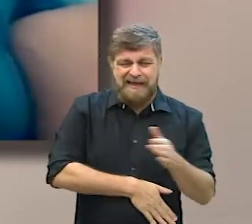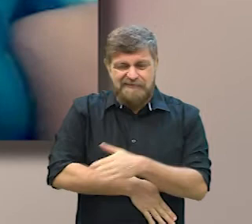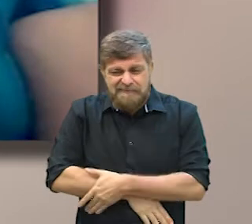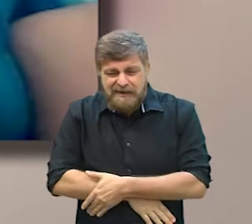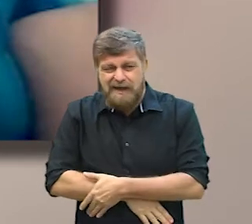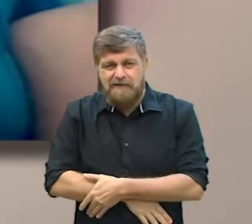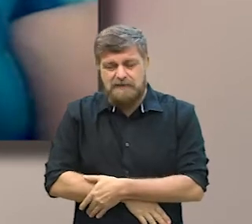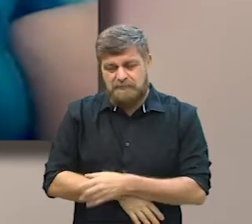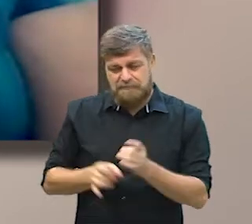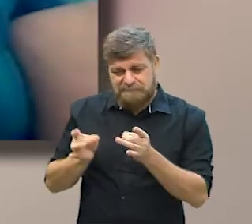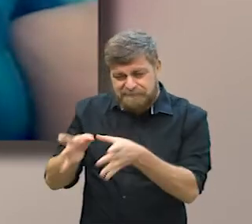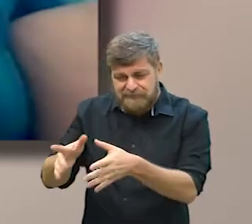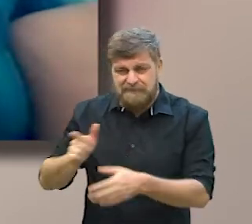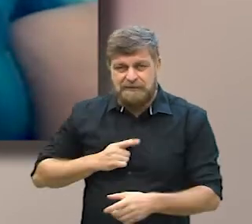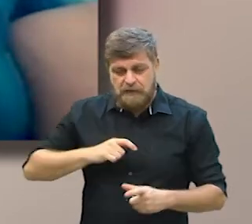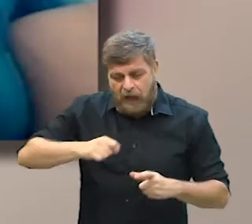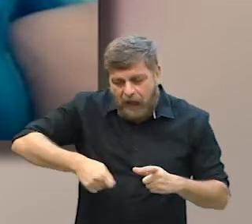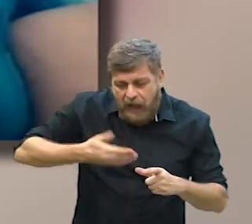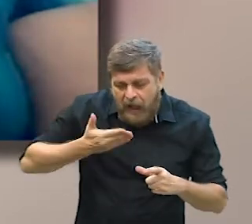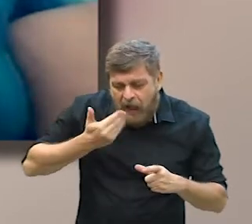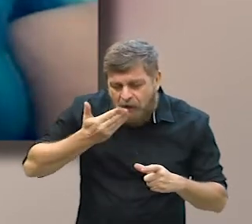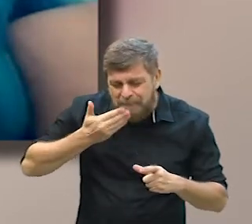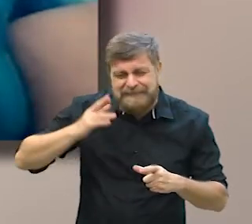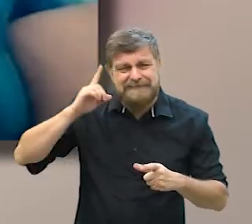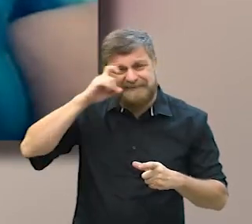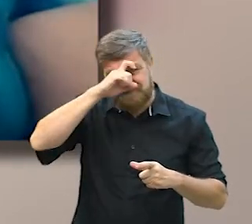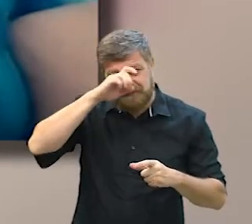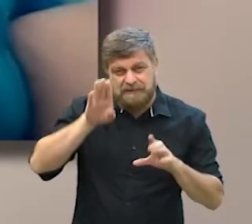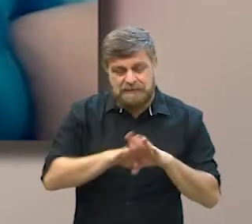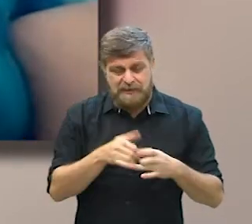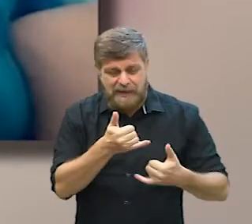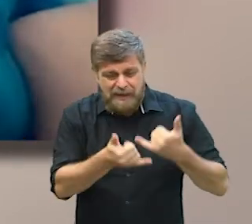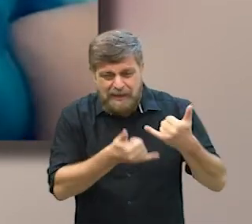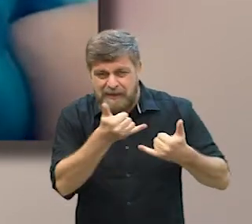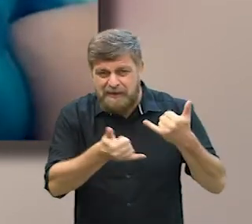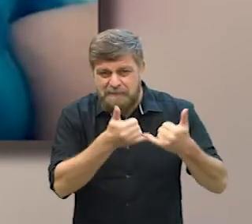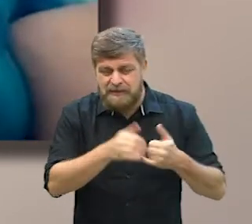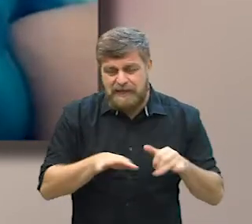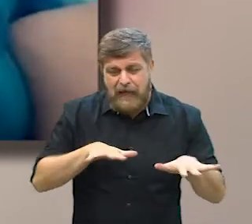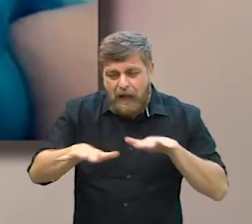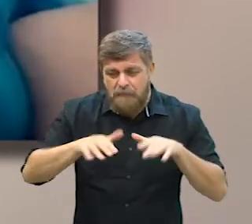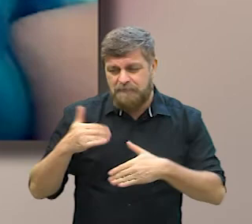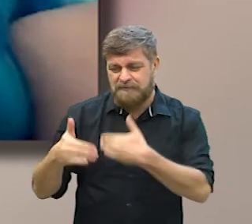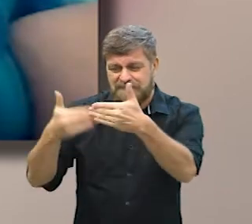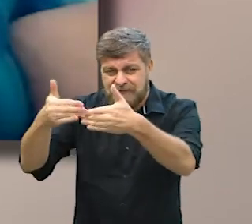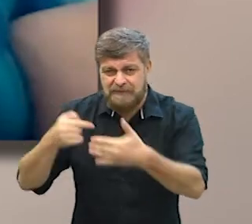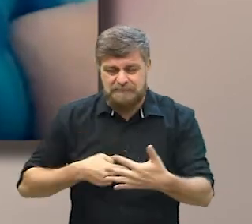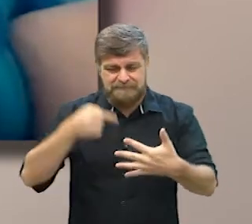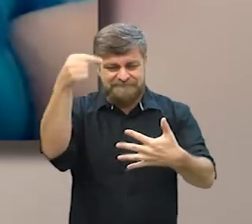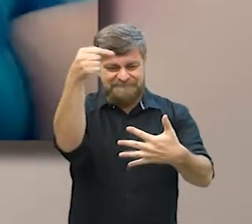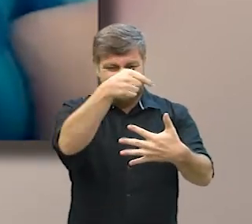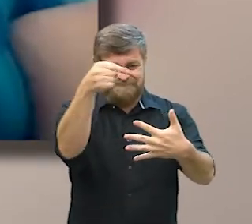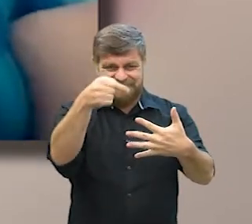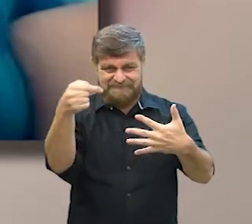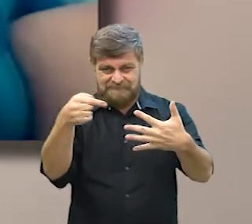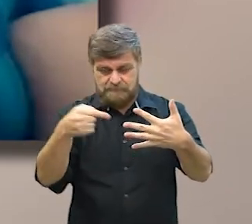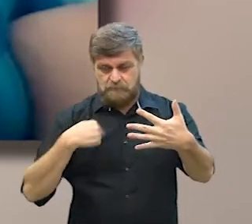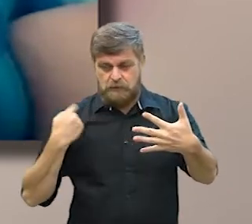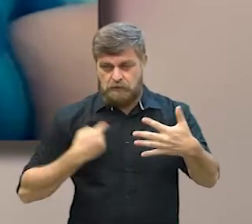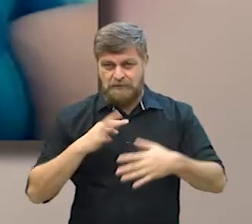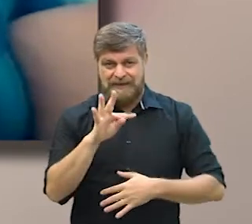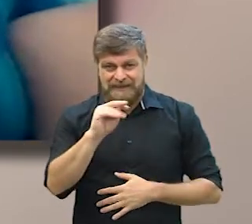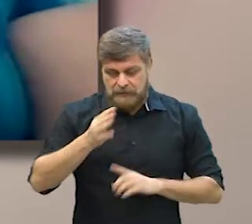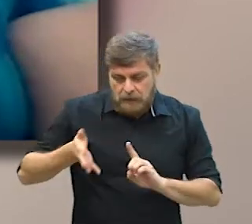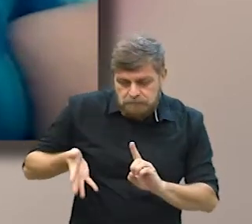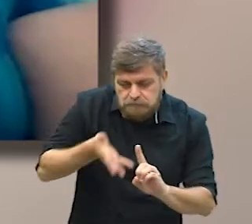para desfraldar, pode ter também dificuldade na alimentação, no brincar, no desenvolvimento motor. Então, são todas as